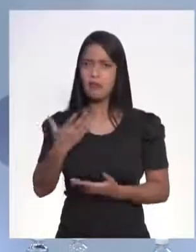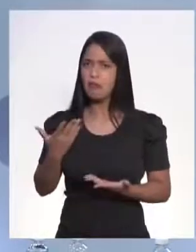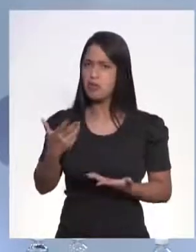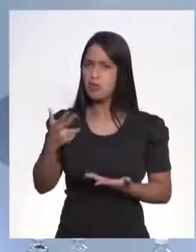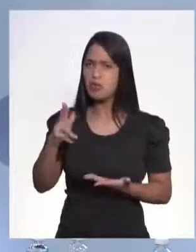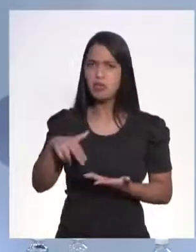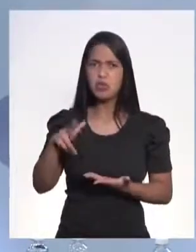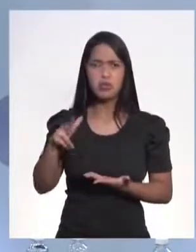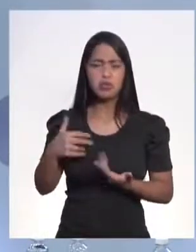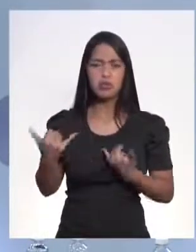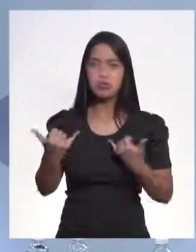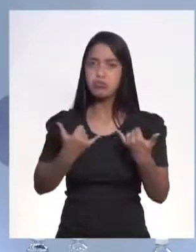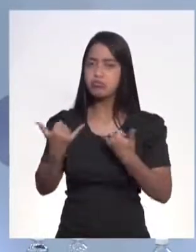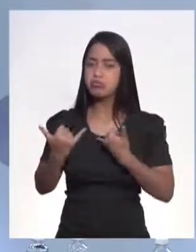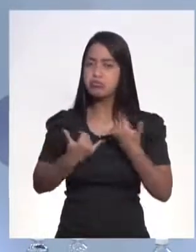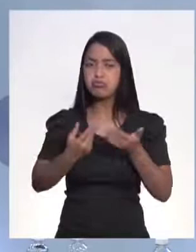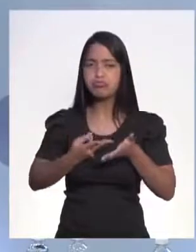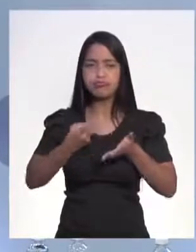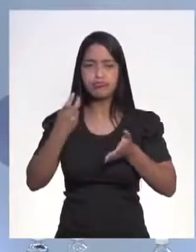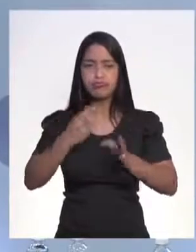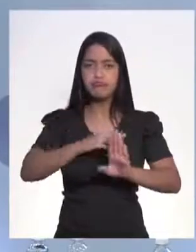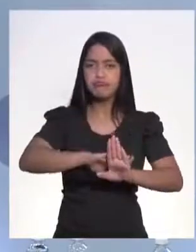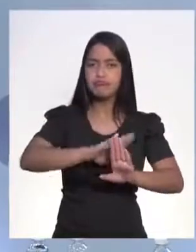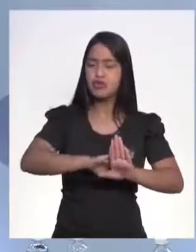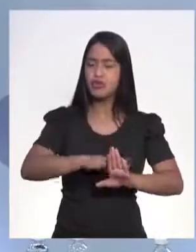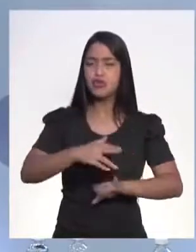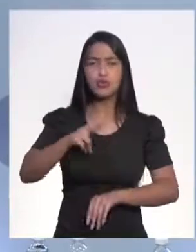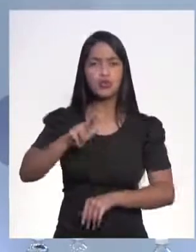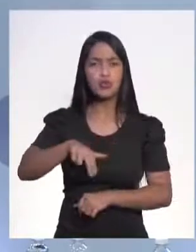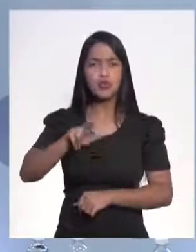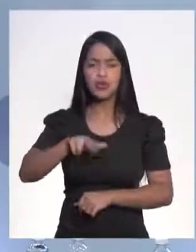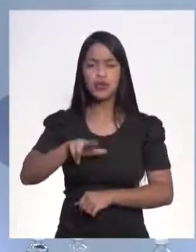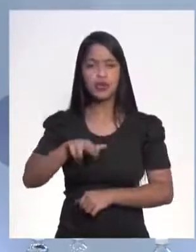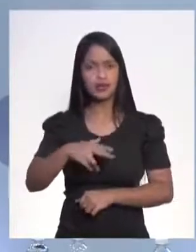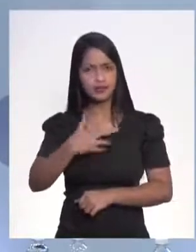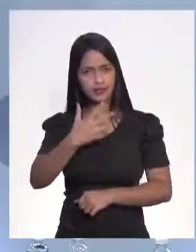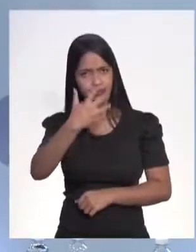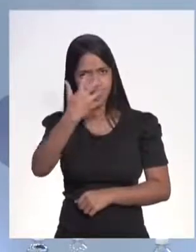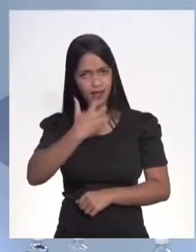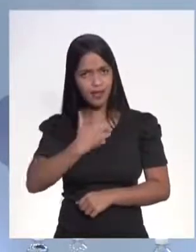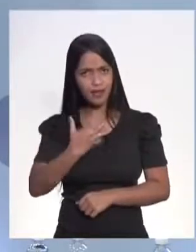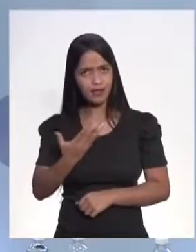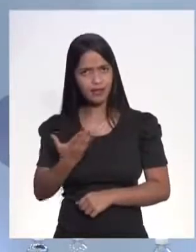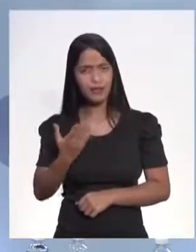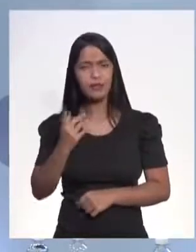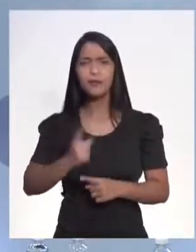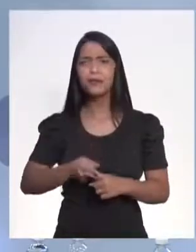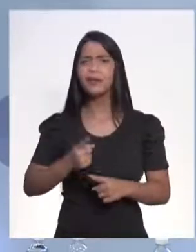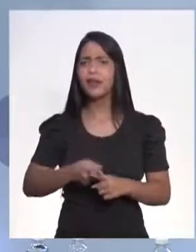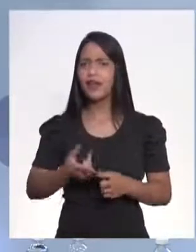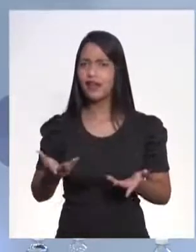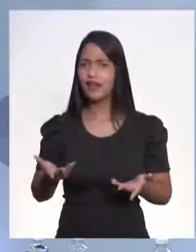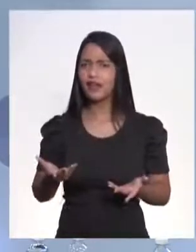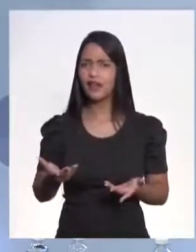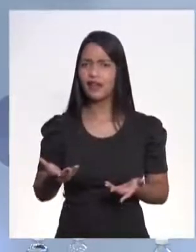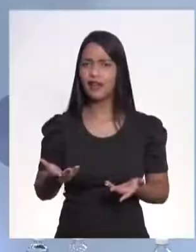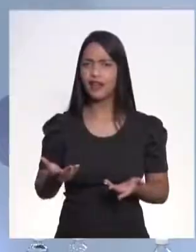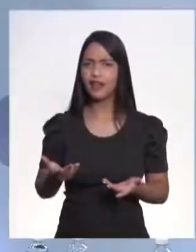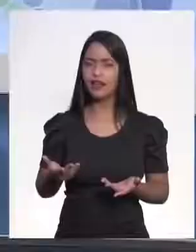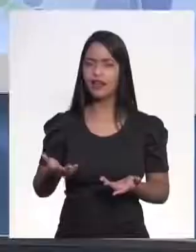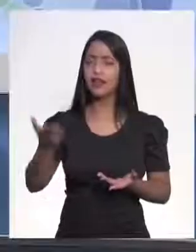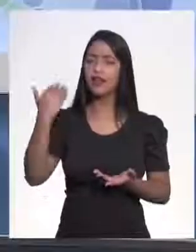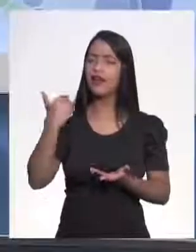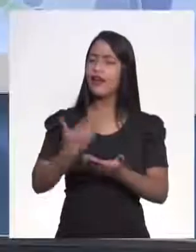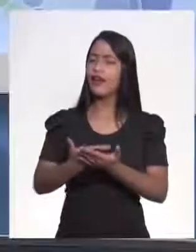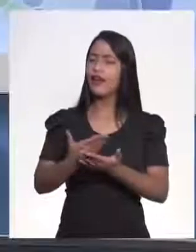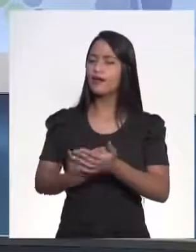conotação e denotação sério Émile sério kemilly porque que nunca ouviu Olha só quando a gente falar que quer que a gente